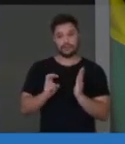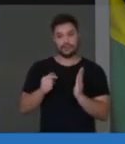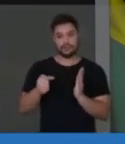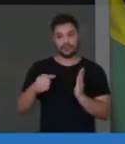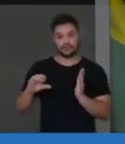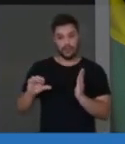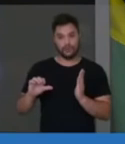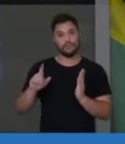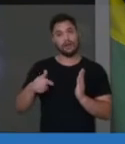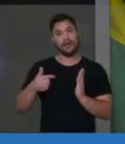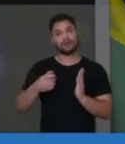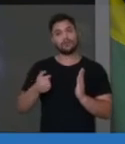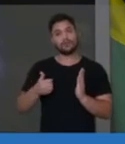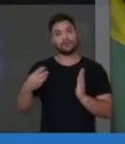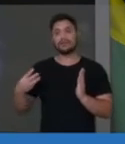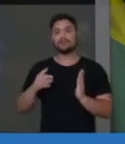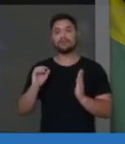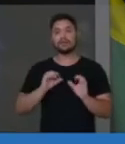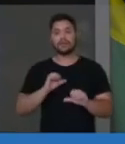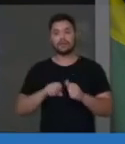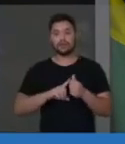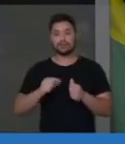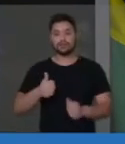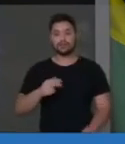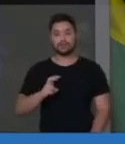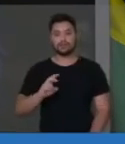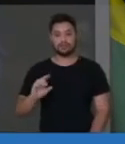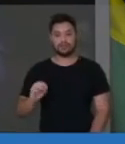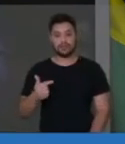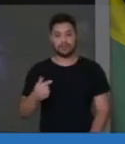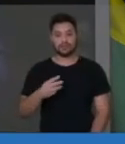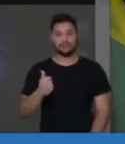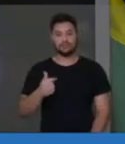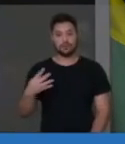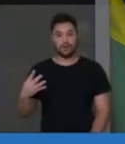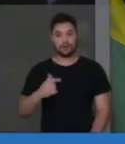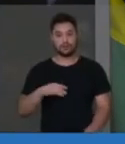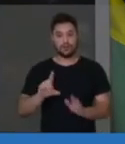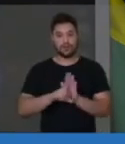de 2013, que alterava os artigos 123 e 124 da Lei